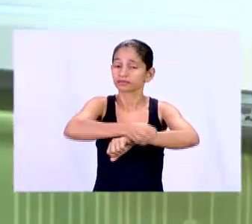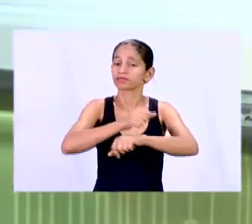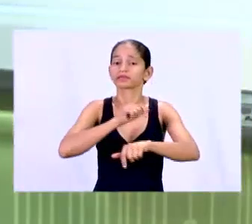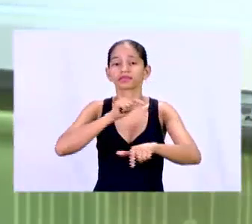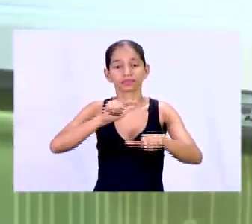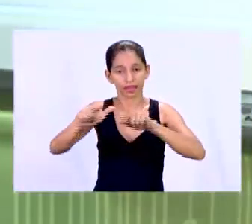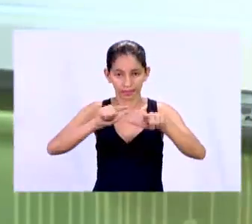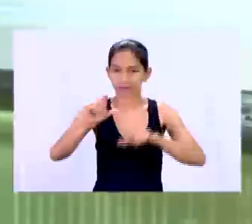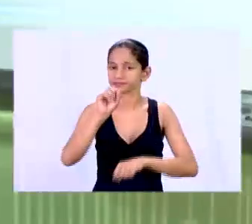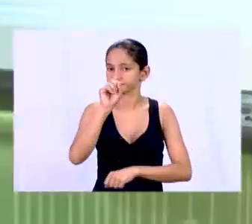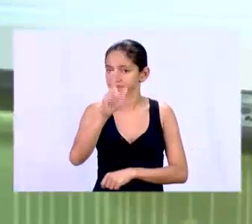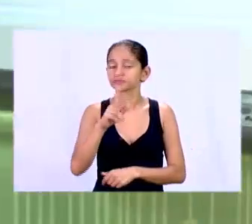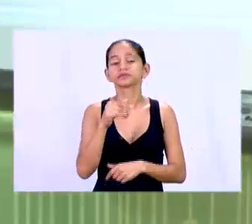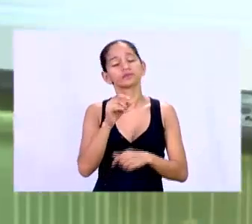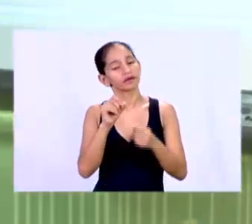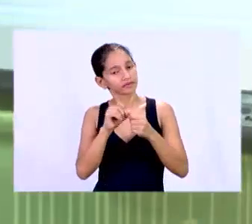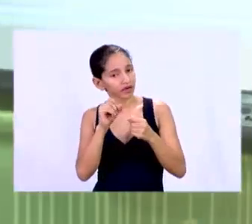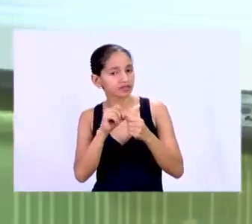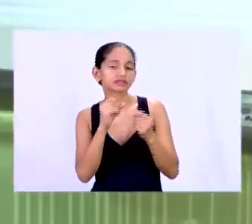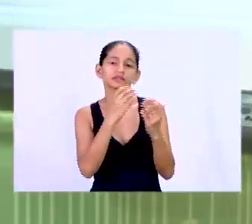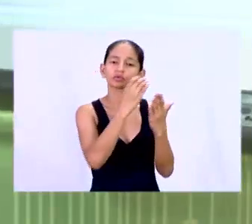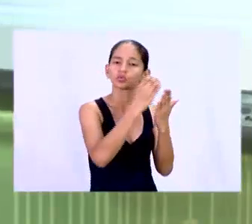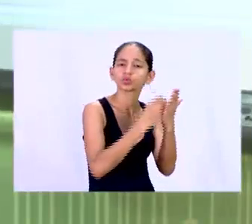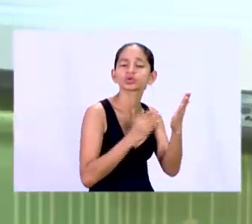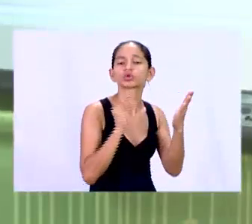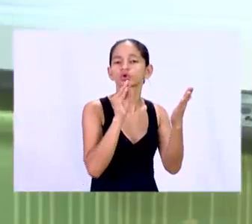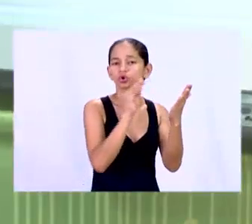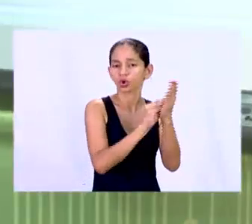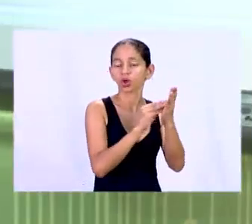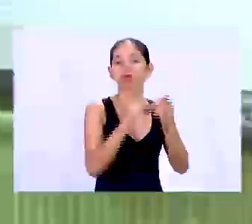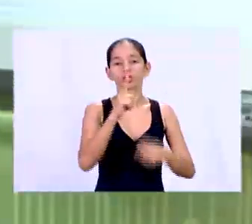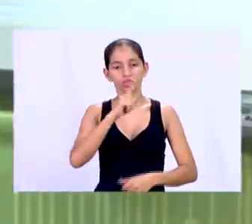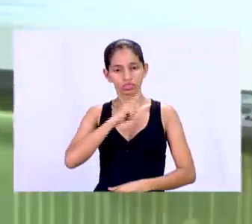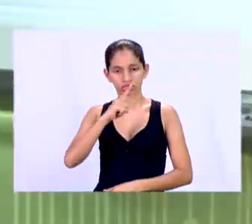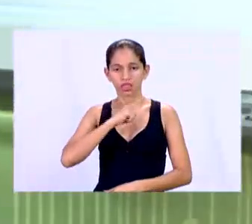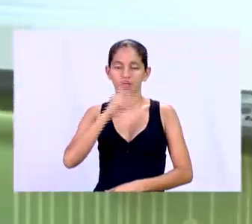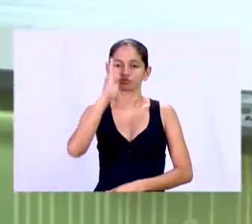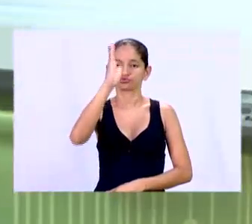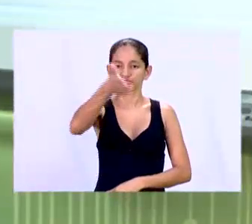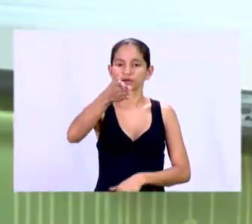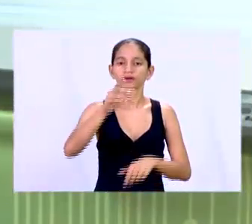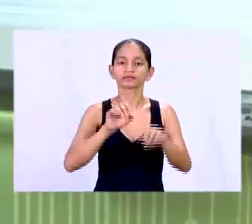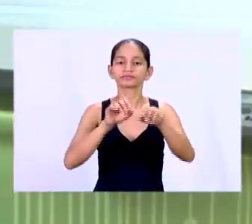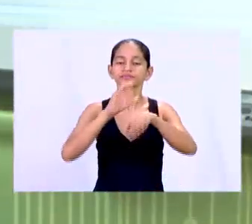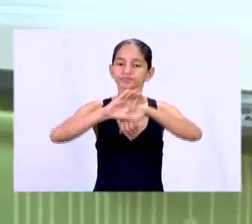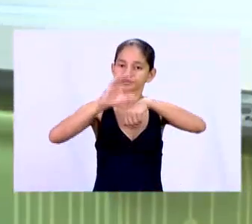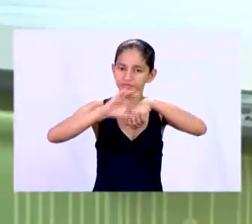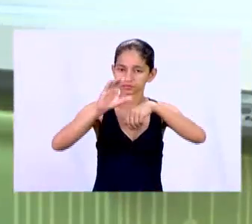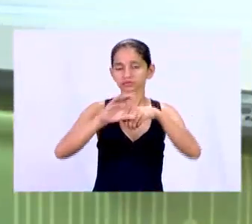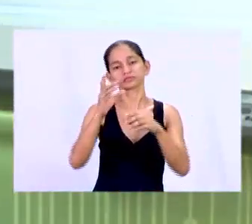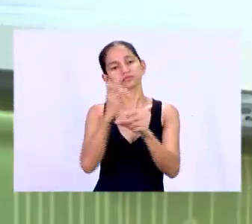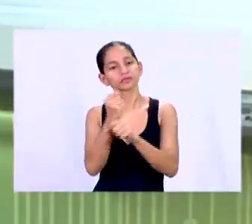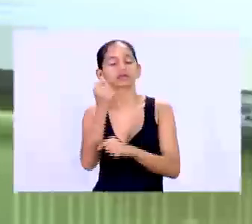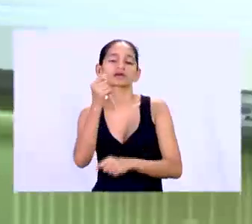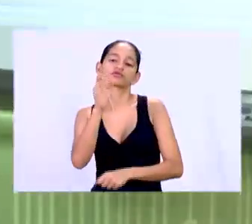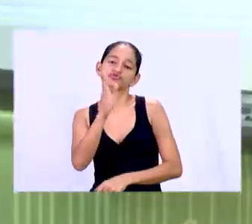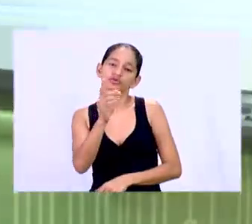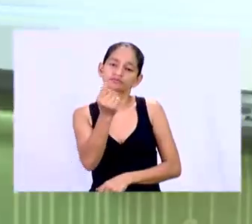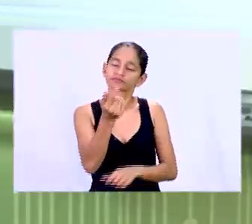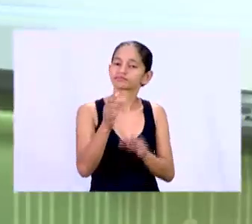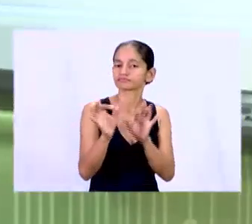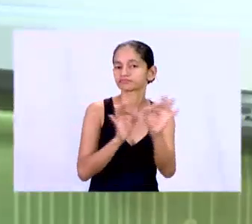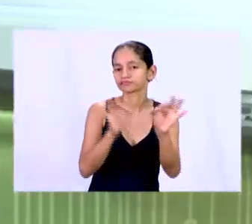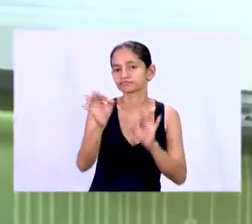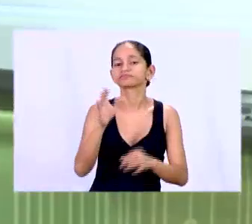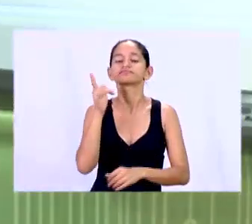tranquilidade fazer o seu currículo, colocar lá que você tem o curso né, tal, e você tem as